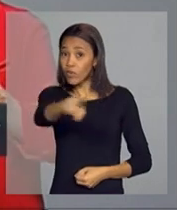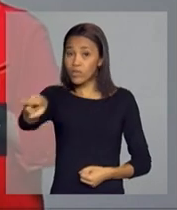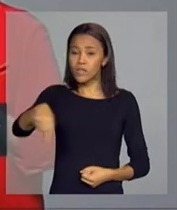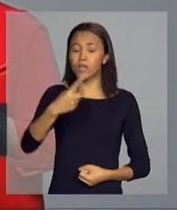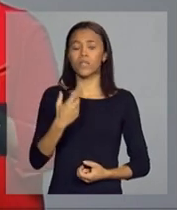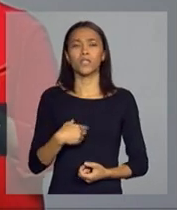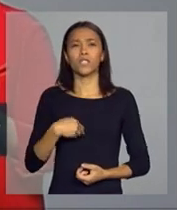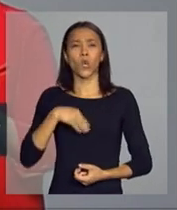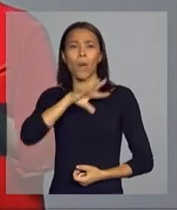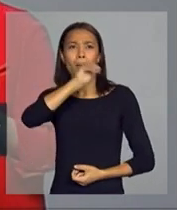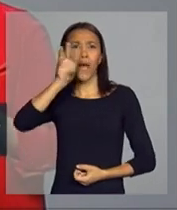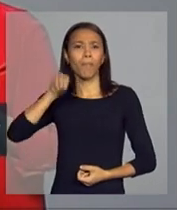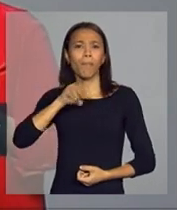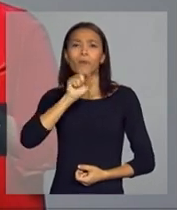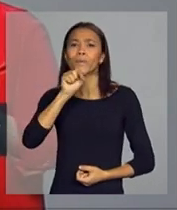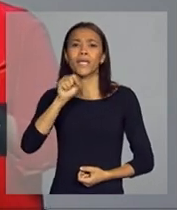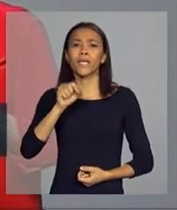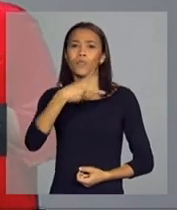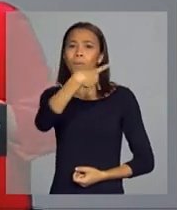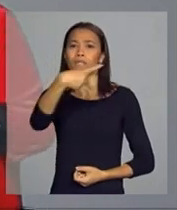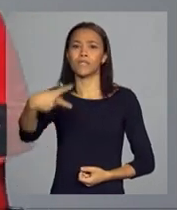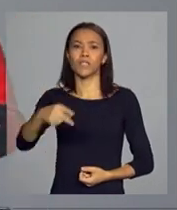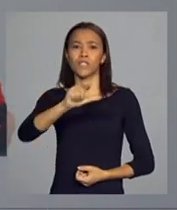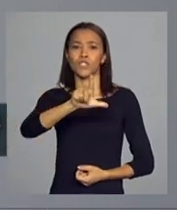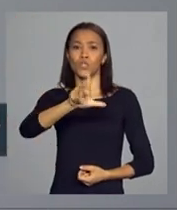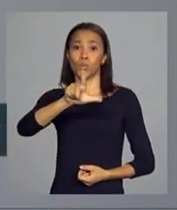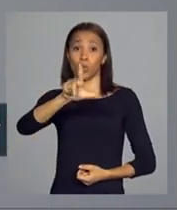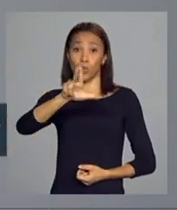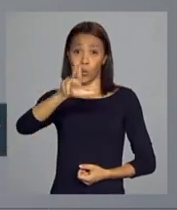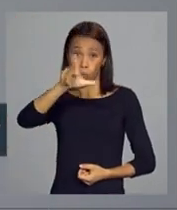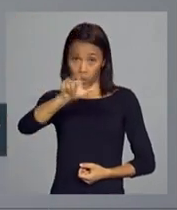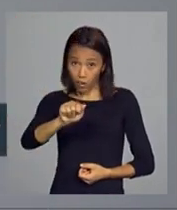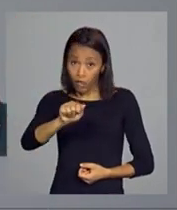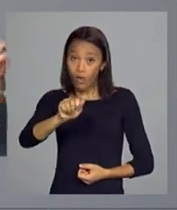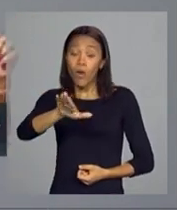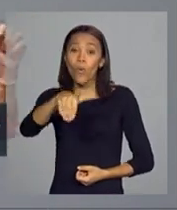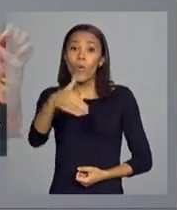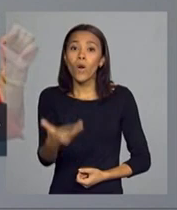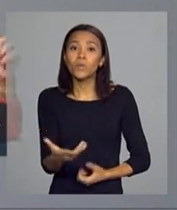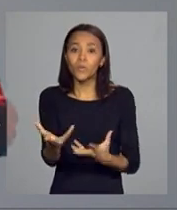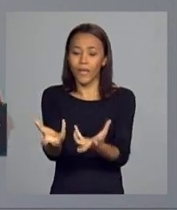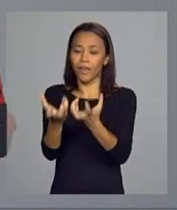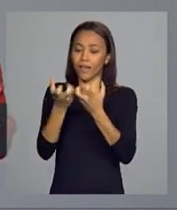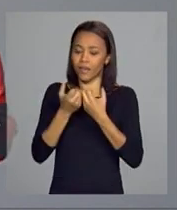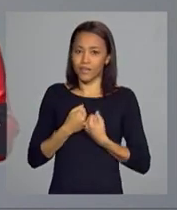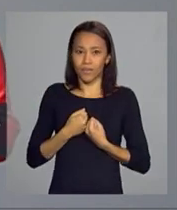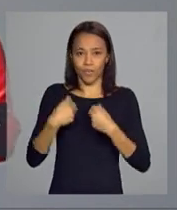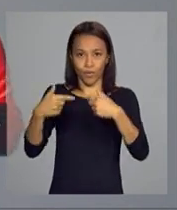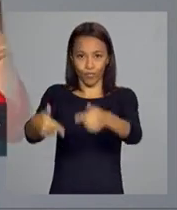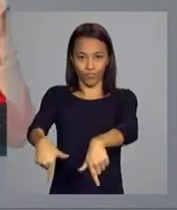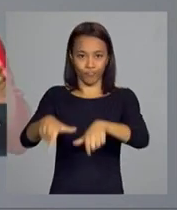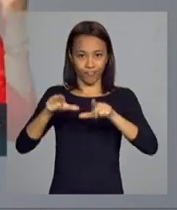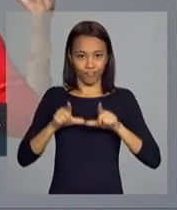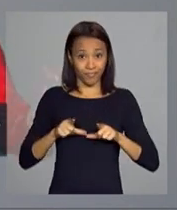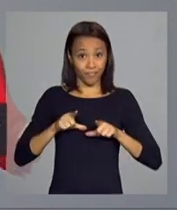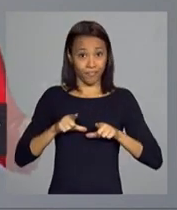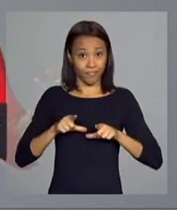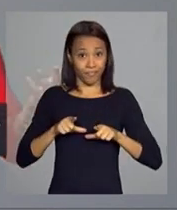uma fala do presidente Lula quando recebeu o diploma